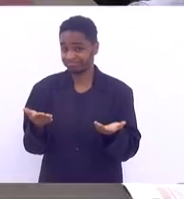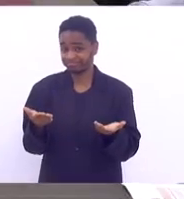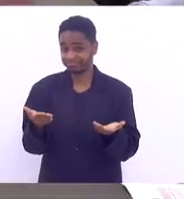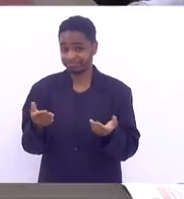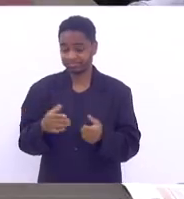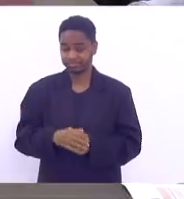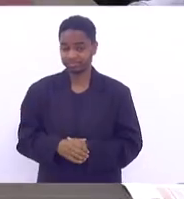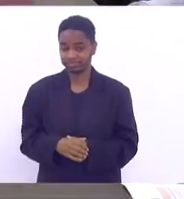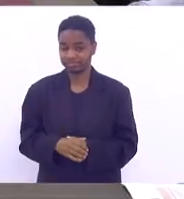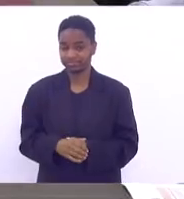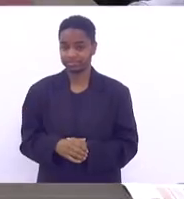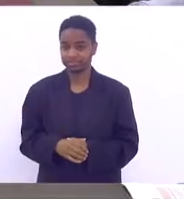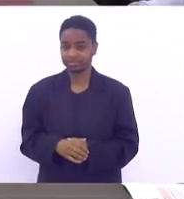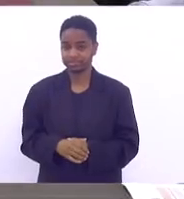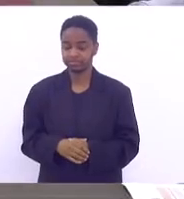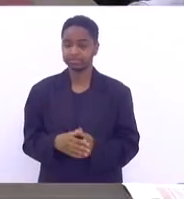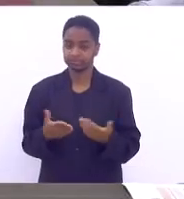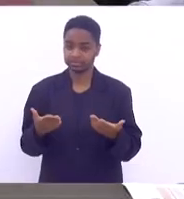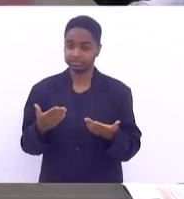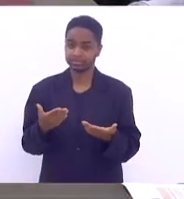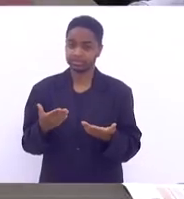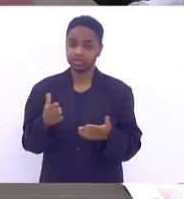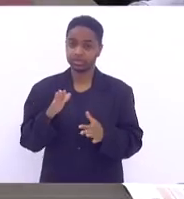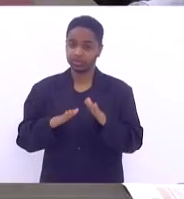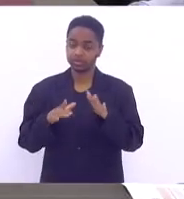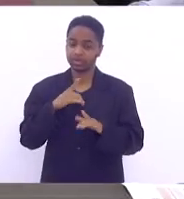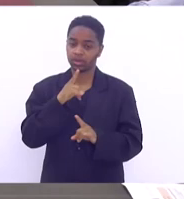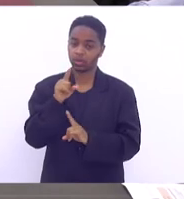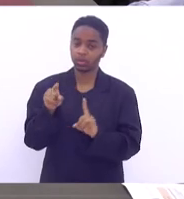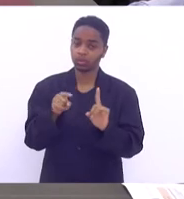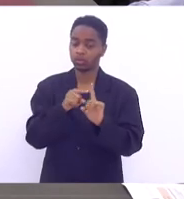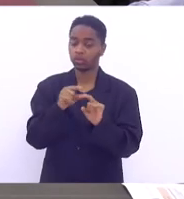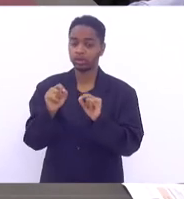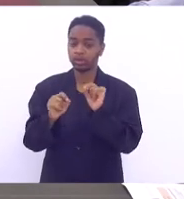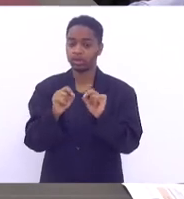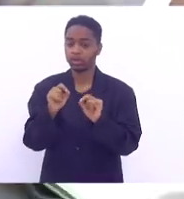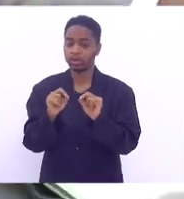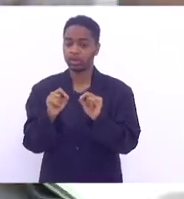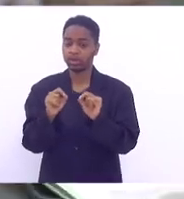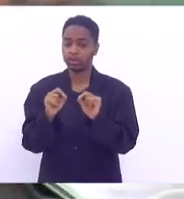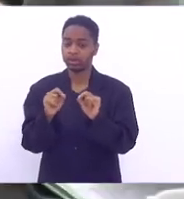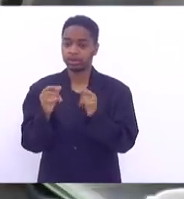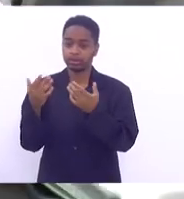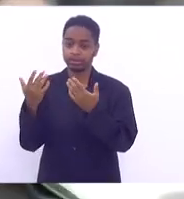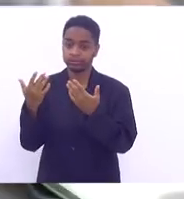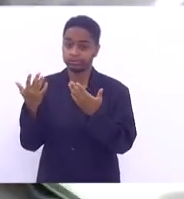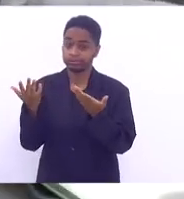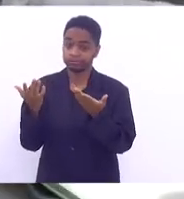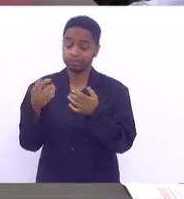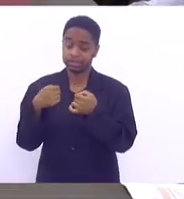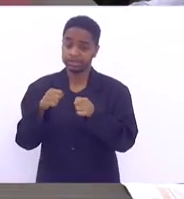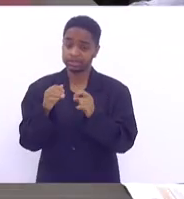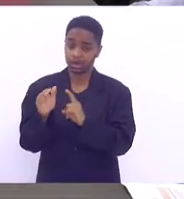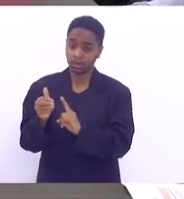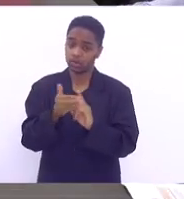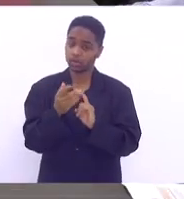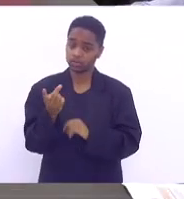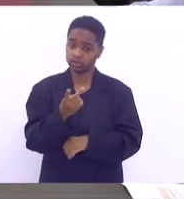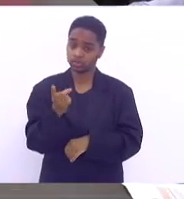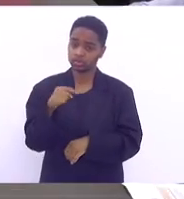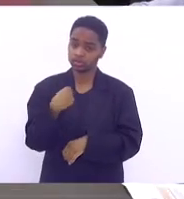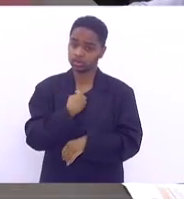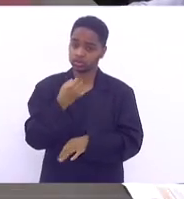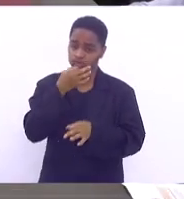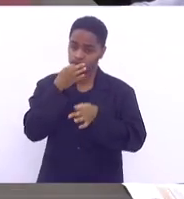não? Não, tem havido aí a intenção de, né, de prestigiar. Sim, vamos abrigar os dois, né? A gente faz uma